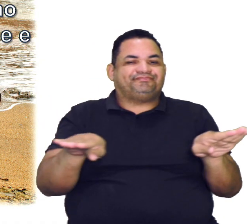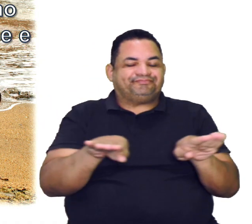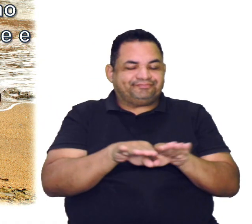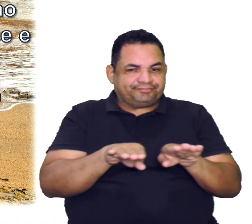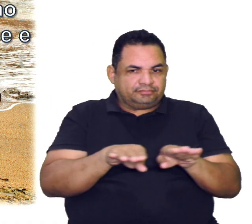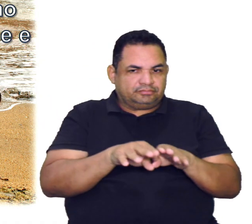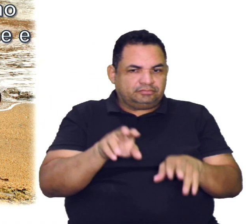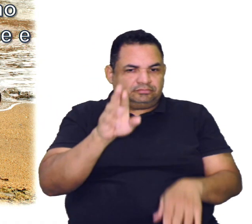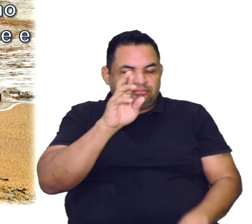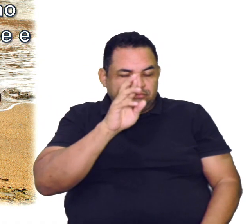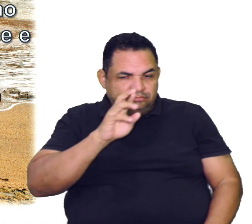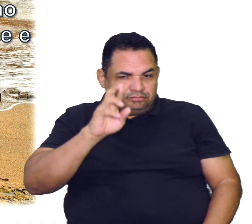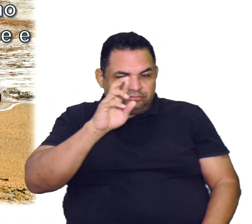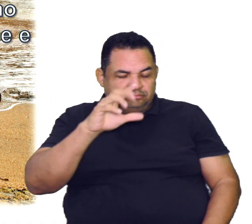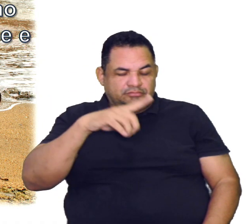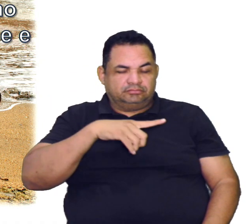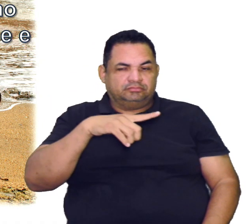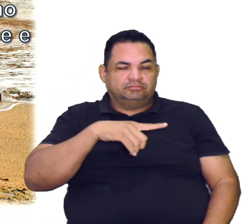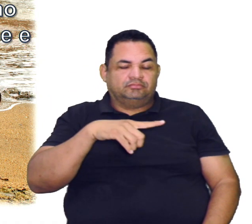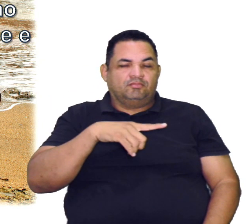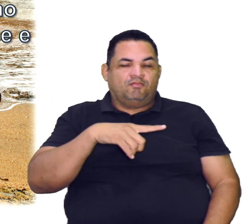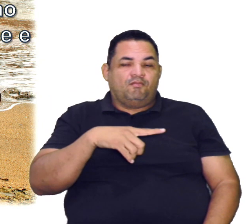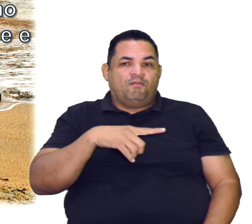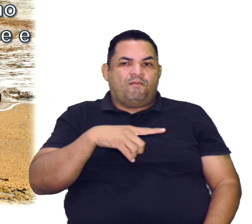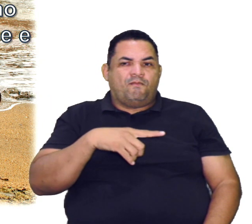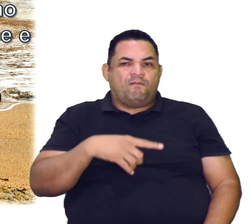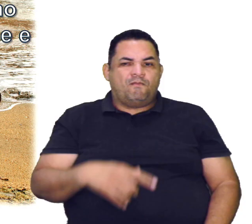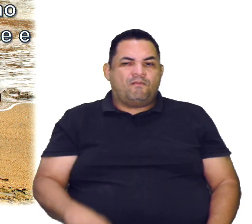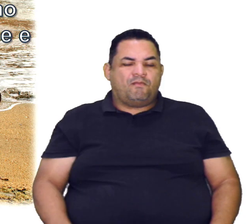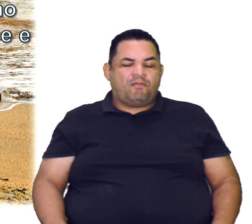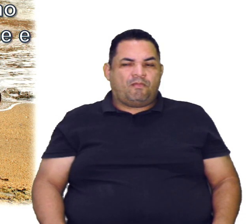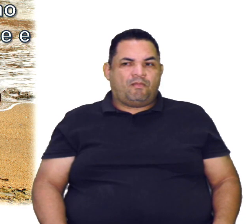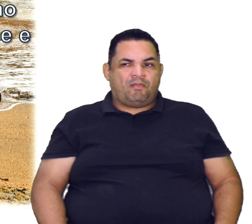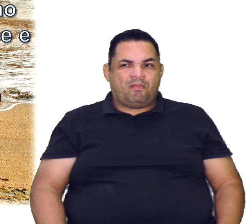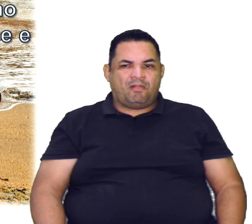sim observar que há uma